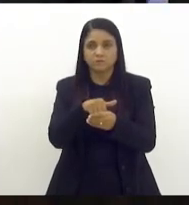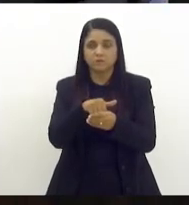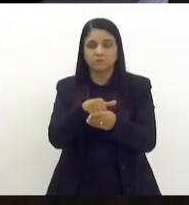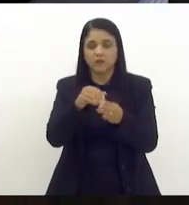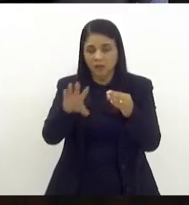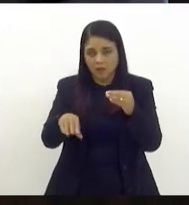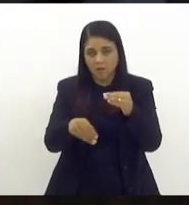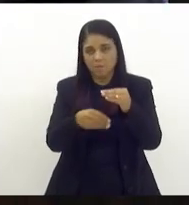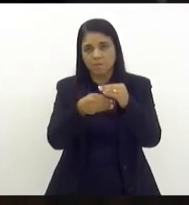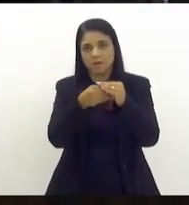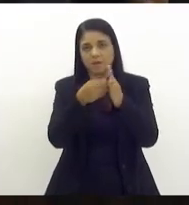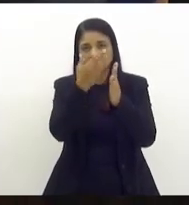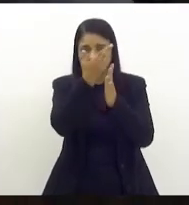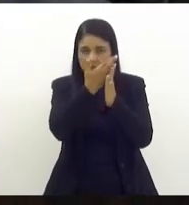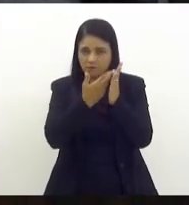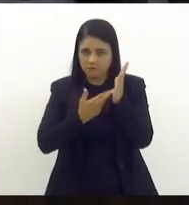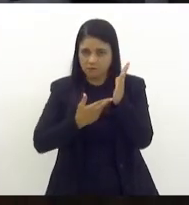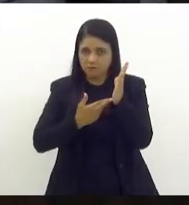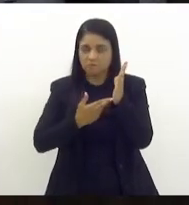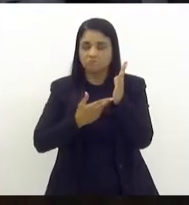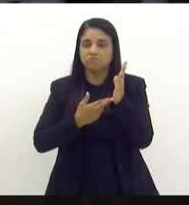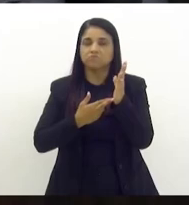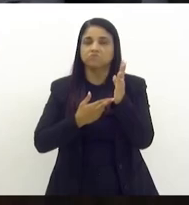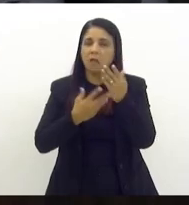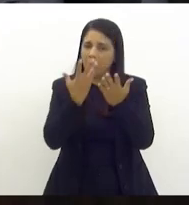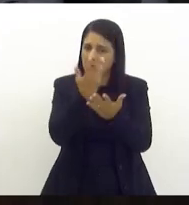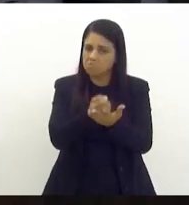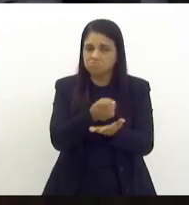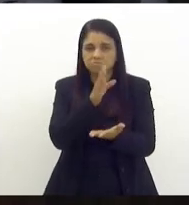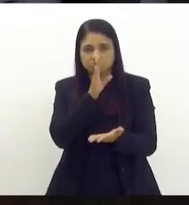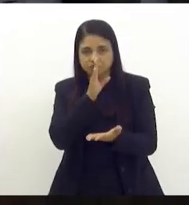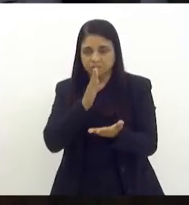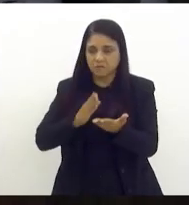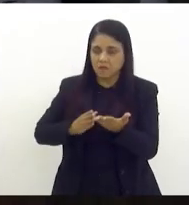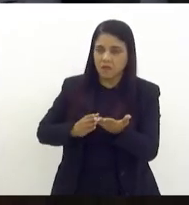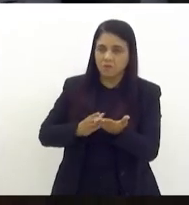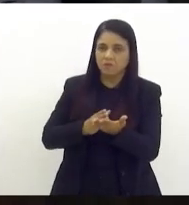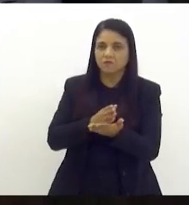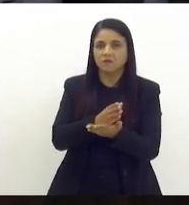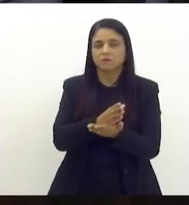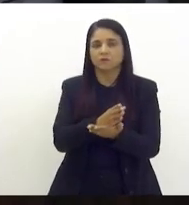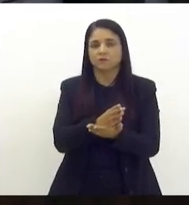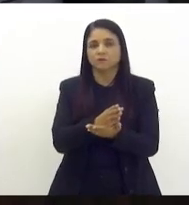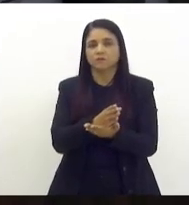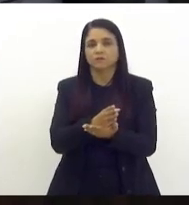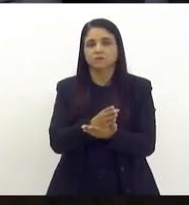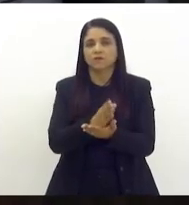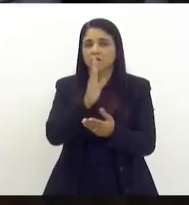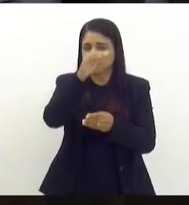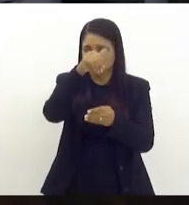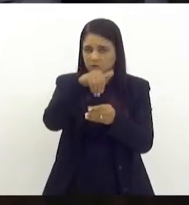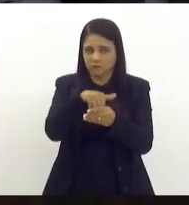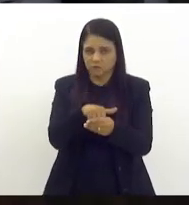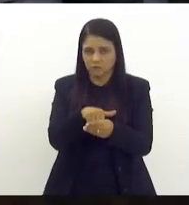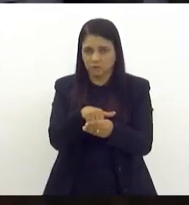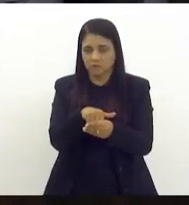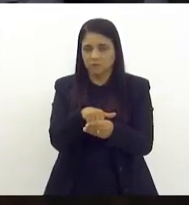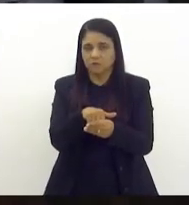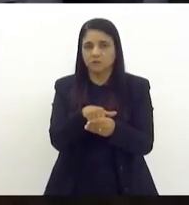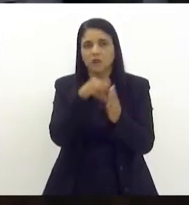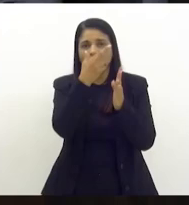emenda de redação sou de cabro ele mais como estão aprovado em votação